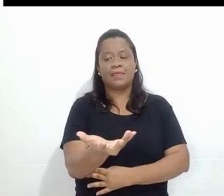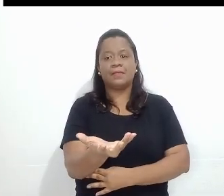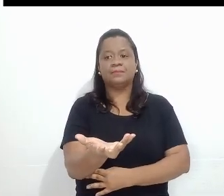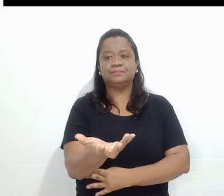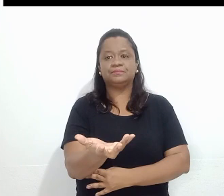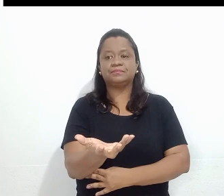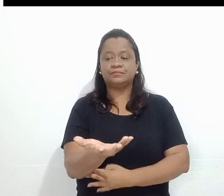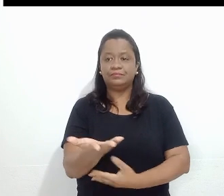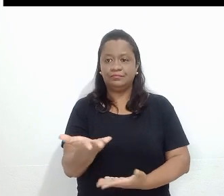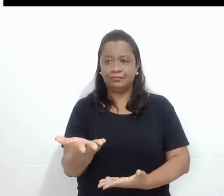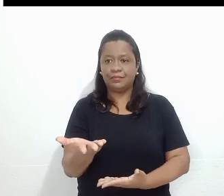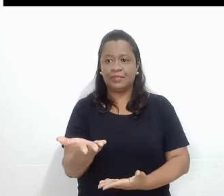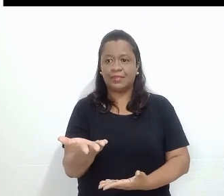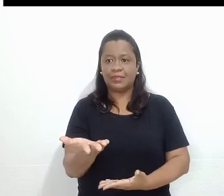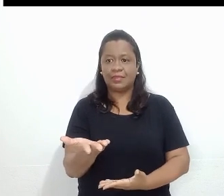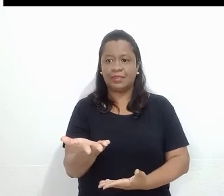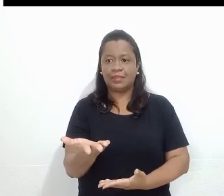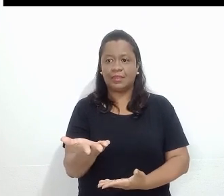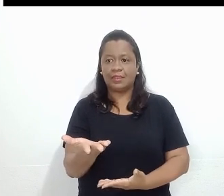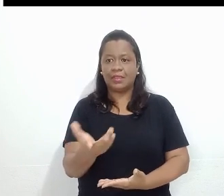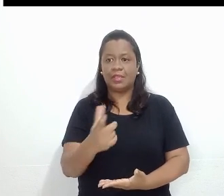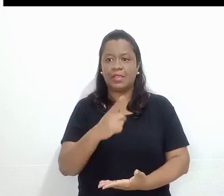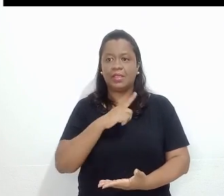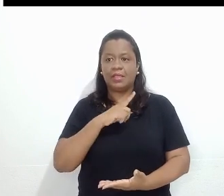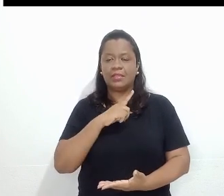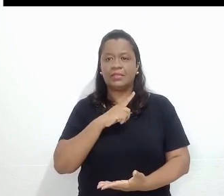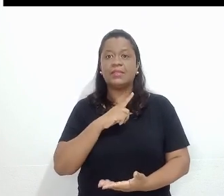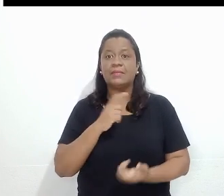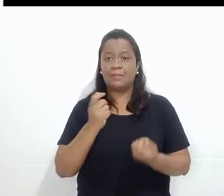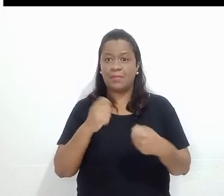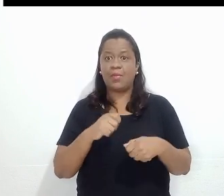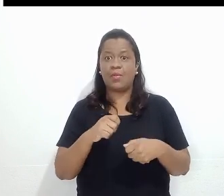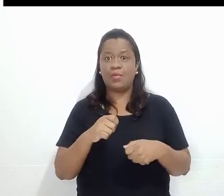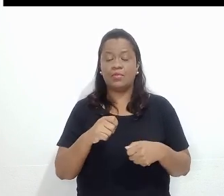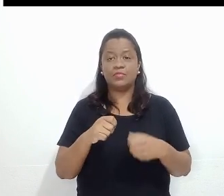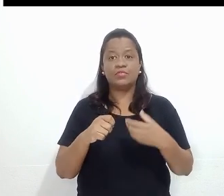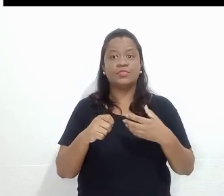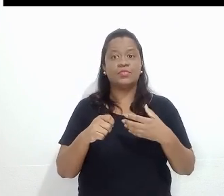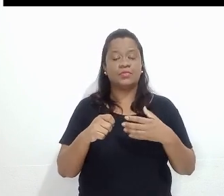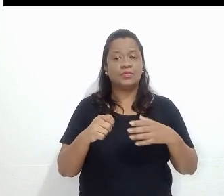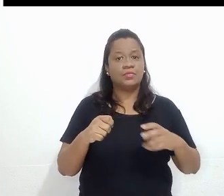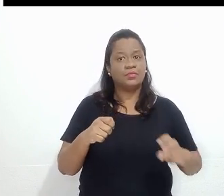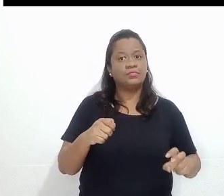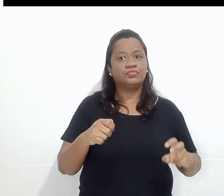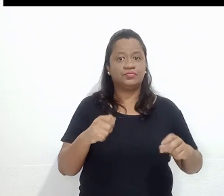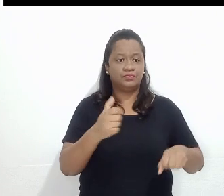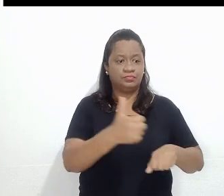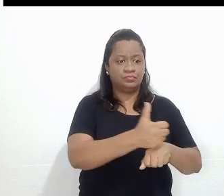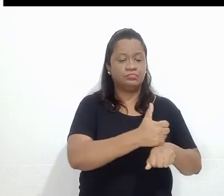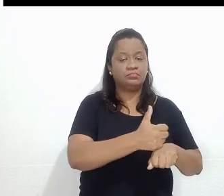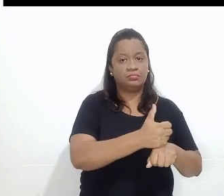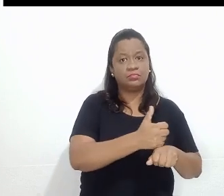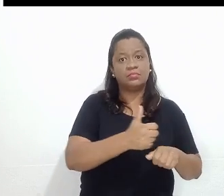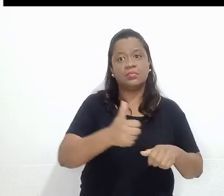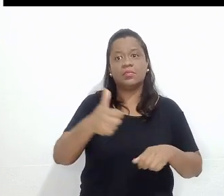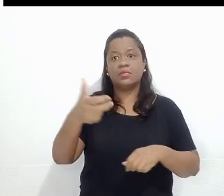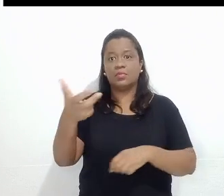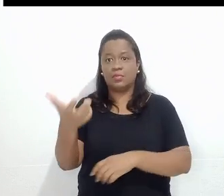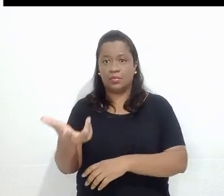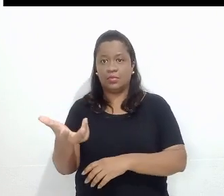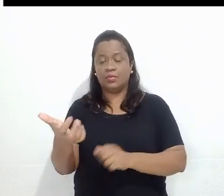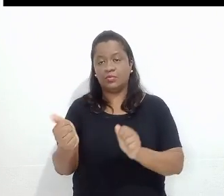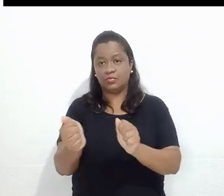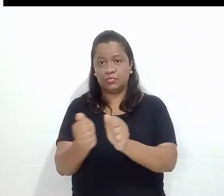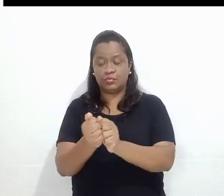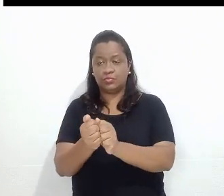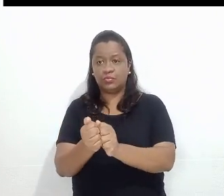e a grua aqui nesse caso, tem gruas que você coloca o cameraman junto. Essa grua aqui não, o equipamento vai sozinho, né? Você liga